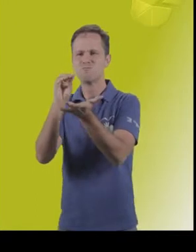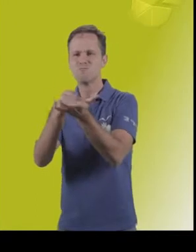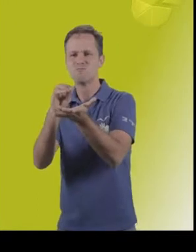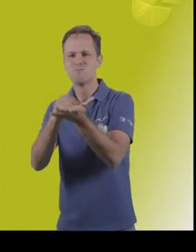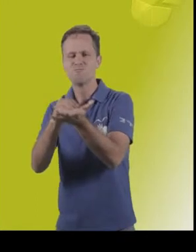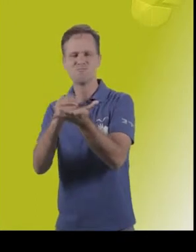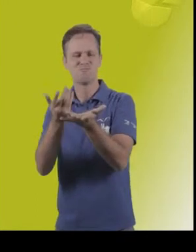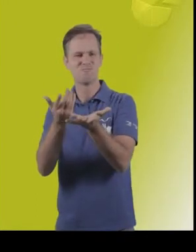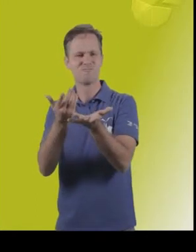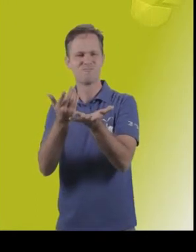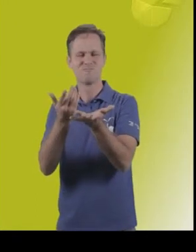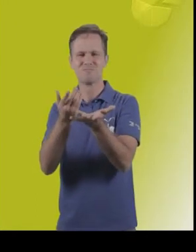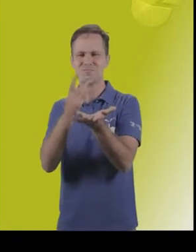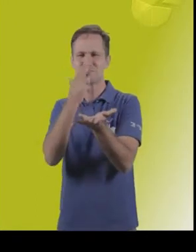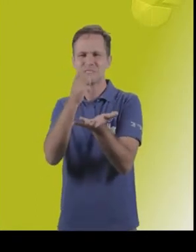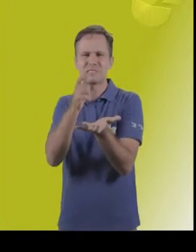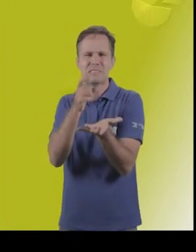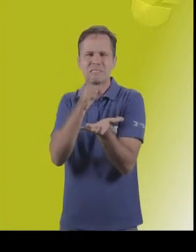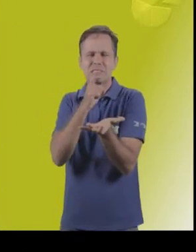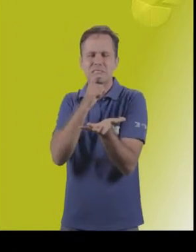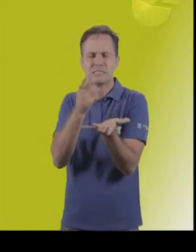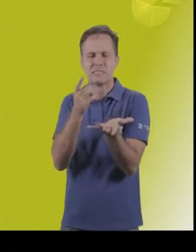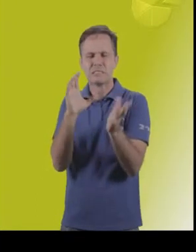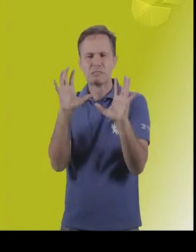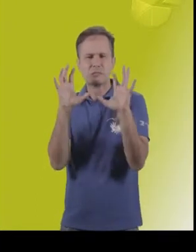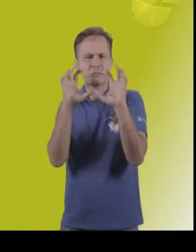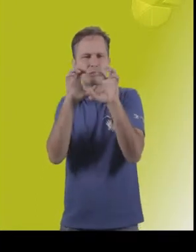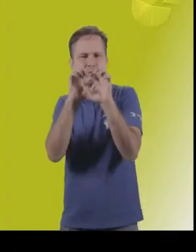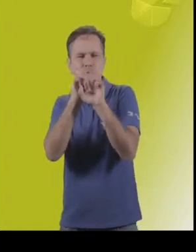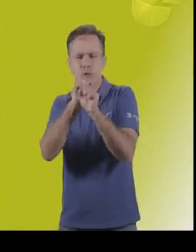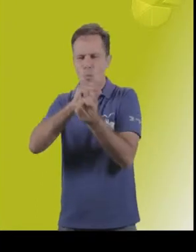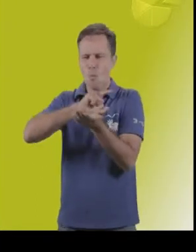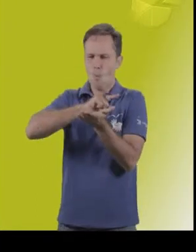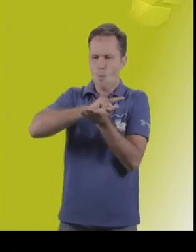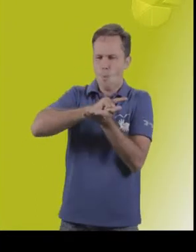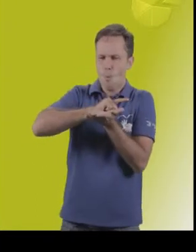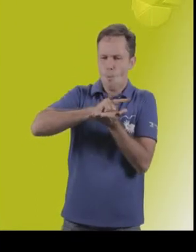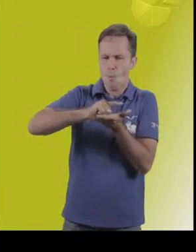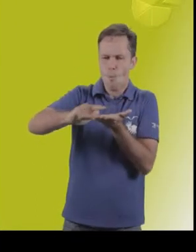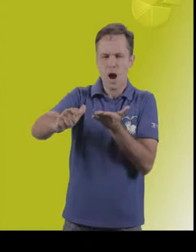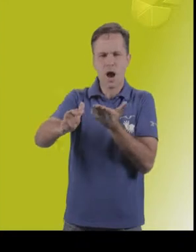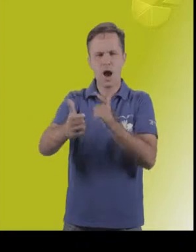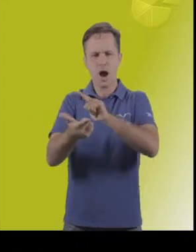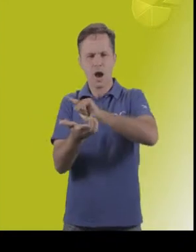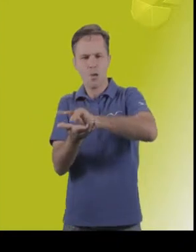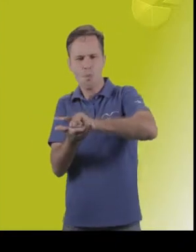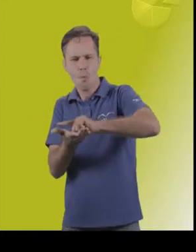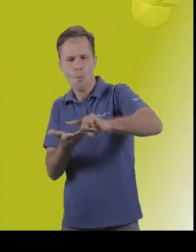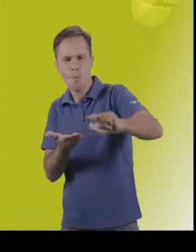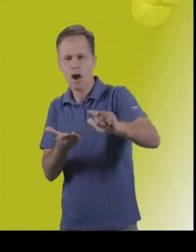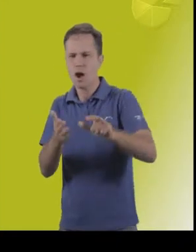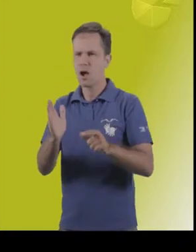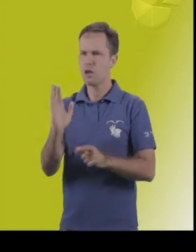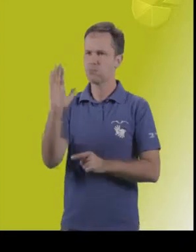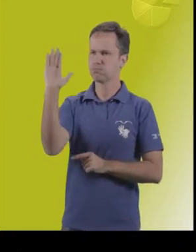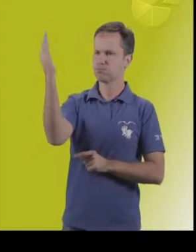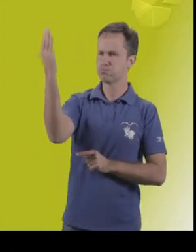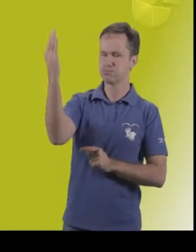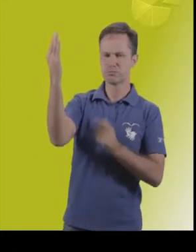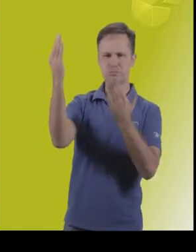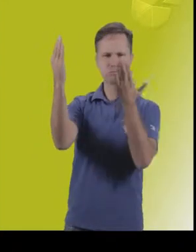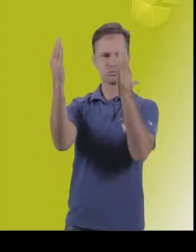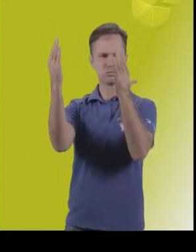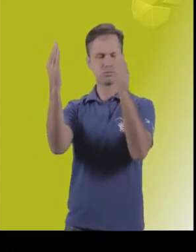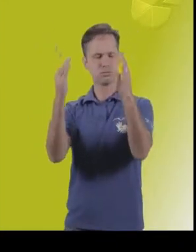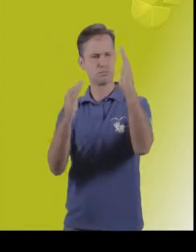percebe a cidade cada vez mais cinza, mais lisa, com aparatos mais espelhados, e